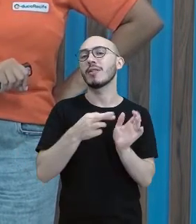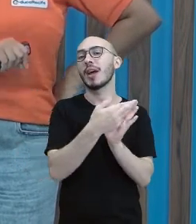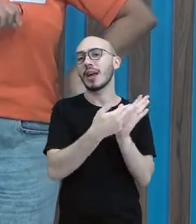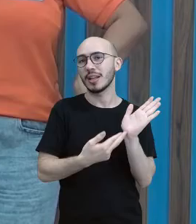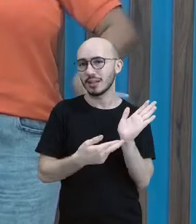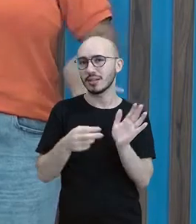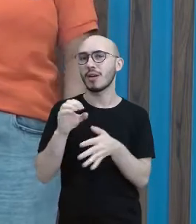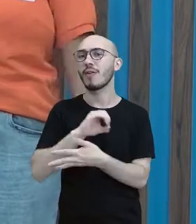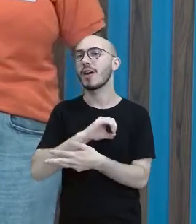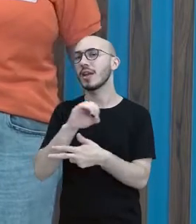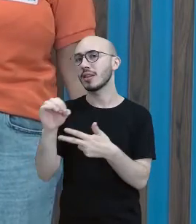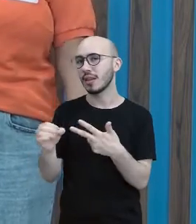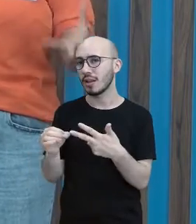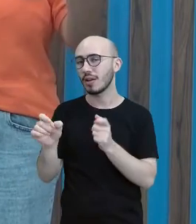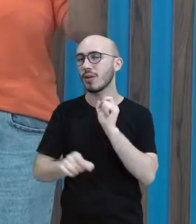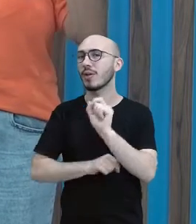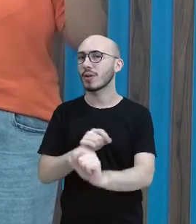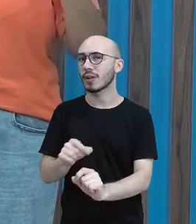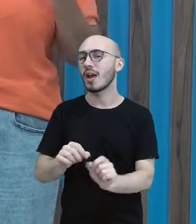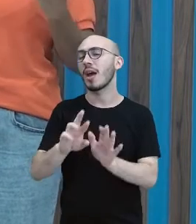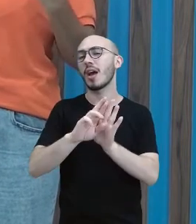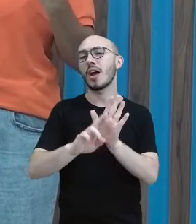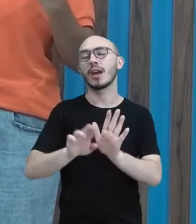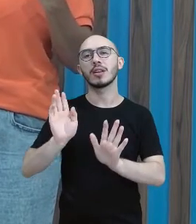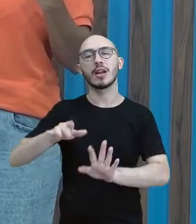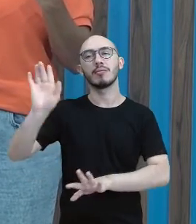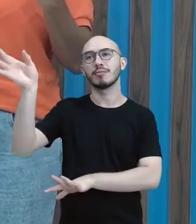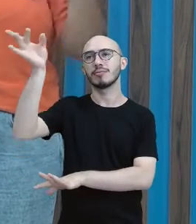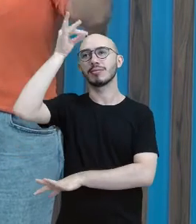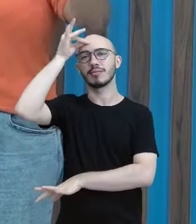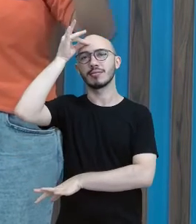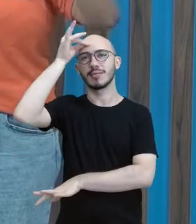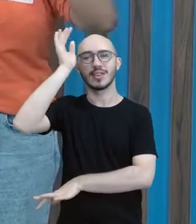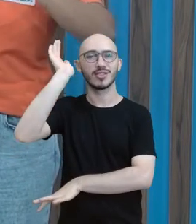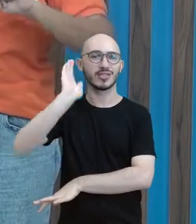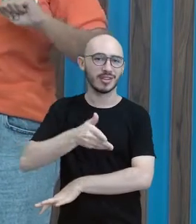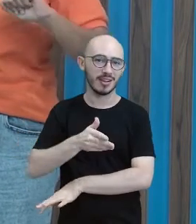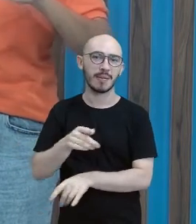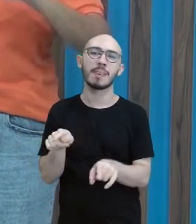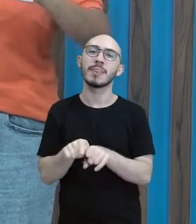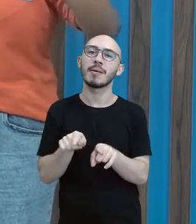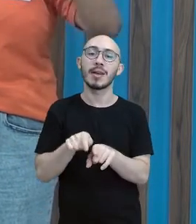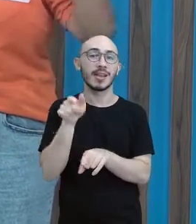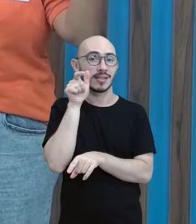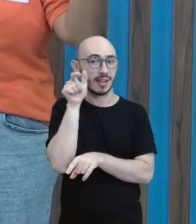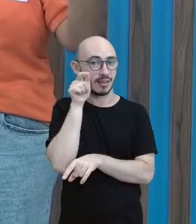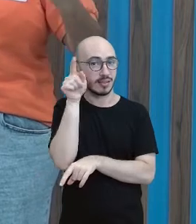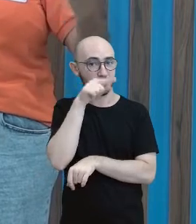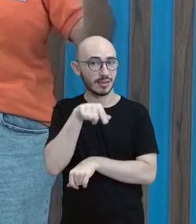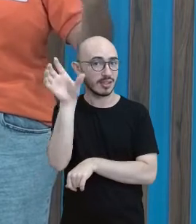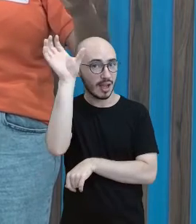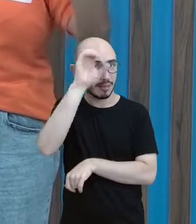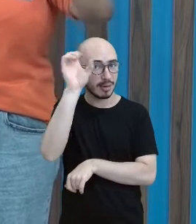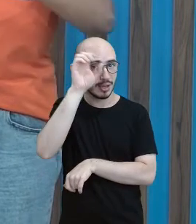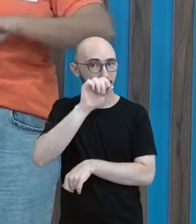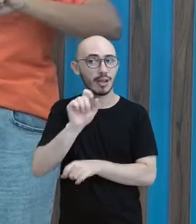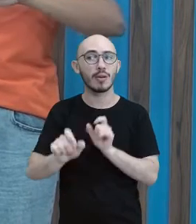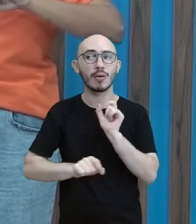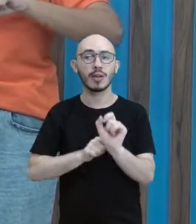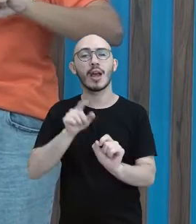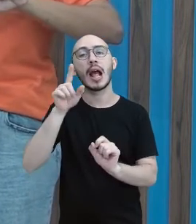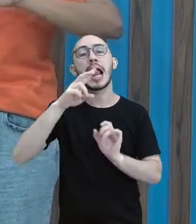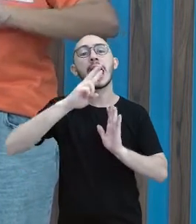redação, a regra já estará internalizada. Outro jeito muito interessante de vocês aprenderem pontuação é